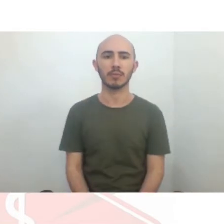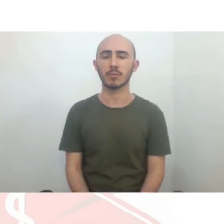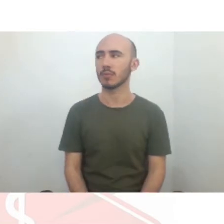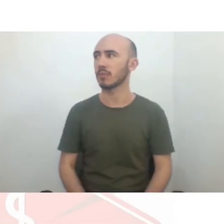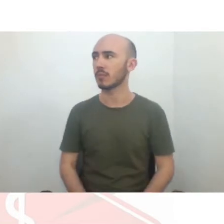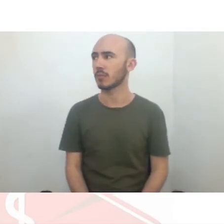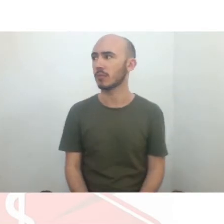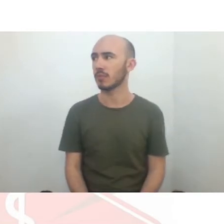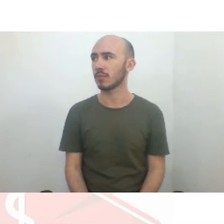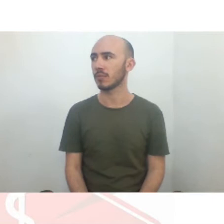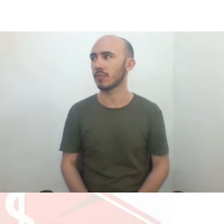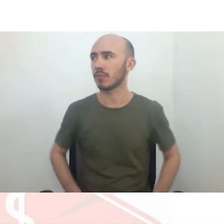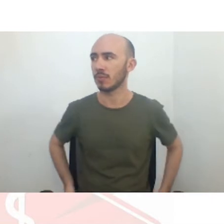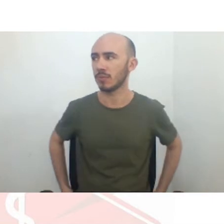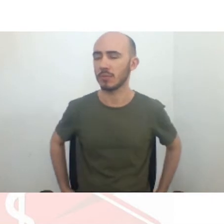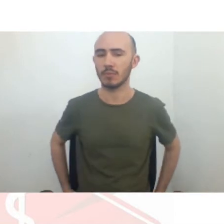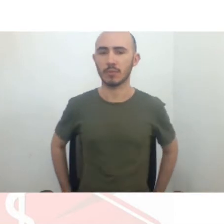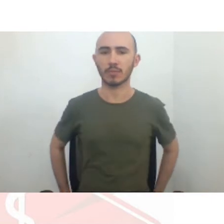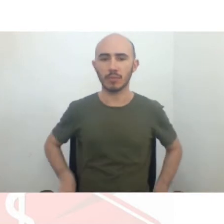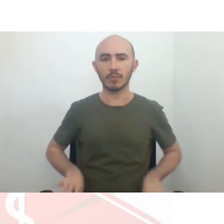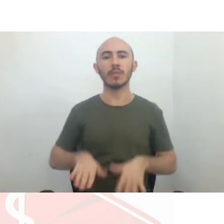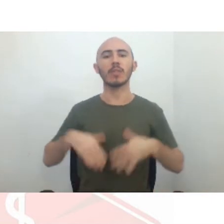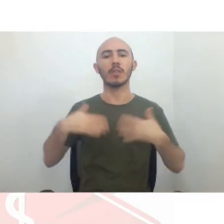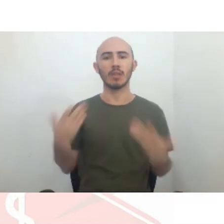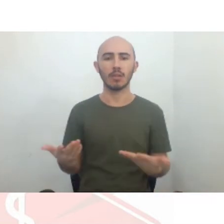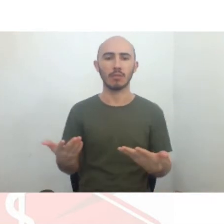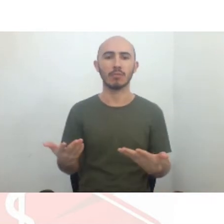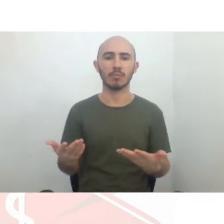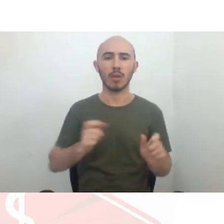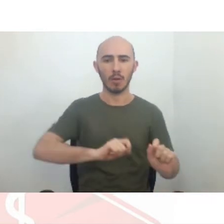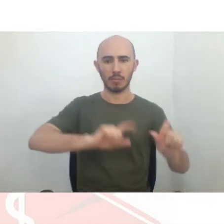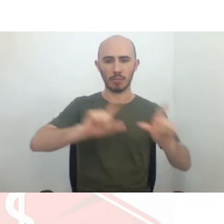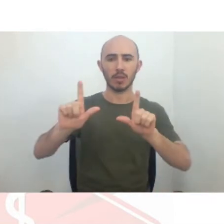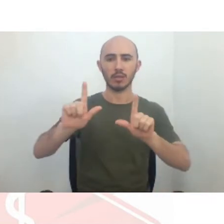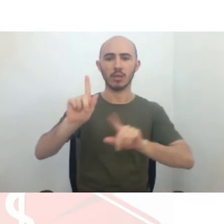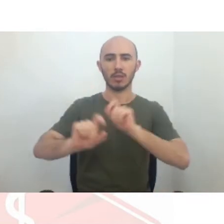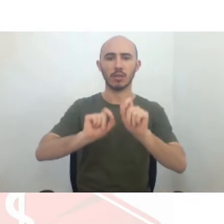Alô? Eu vou passar aqui, vocês estão passando os slides aí?